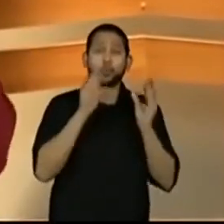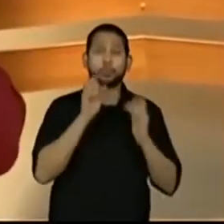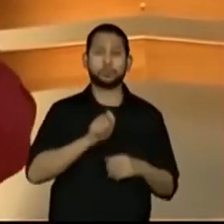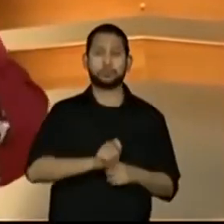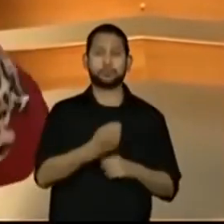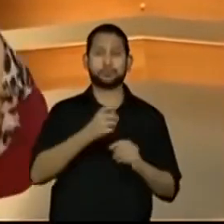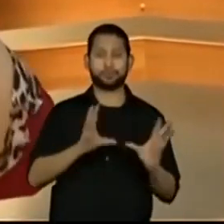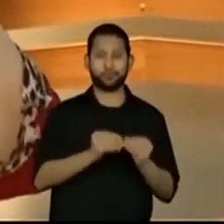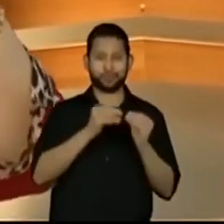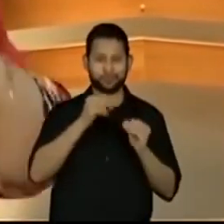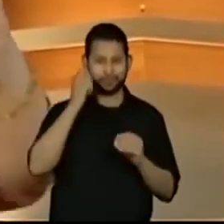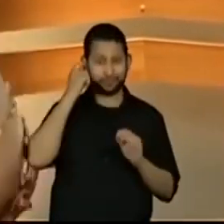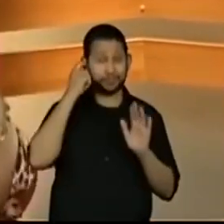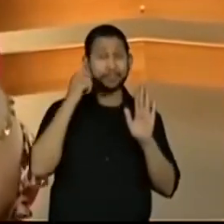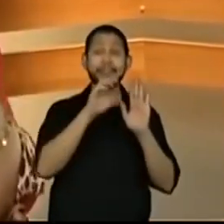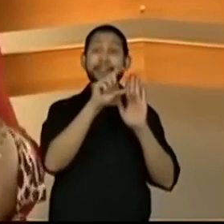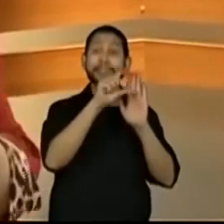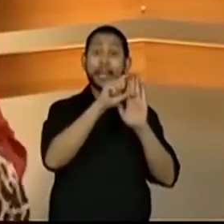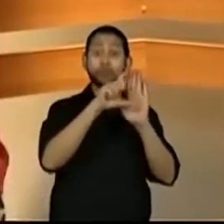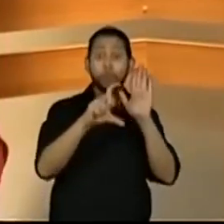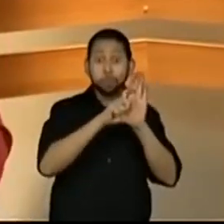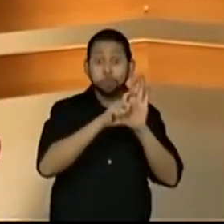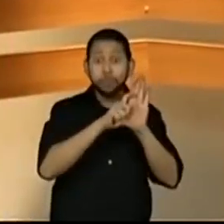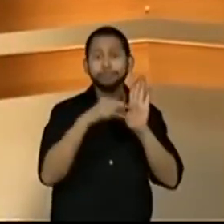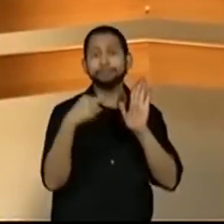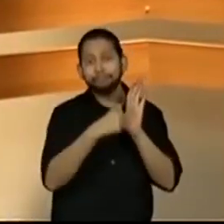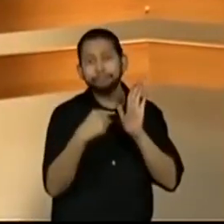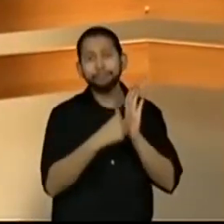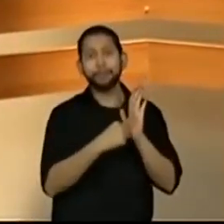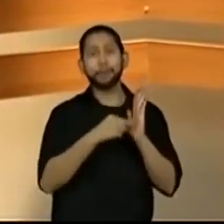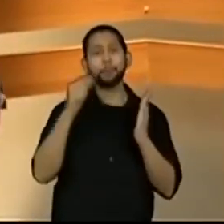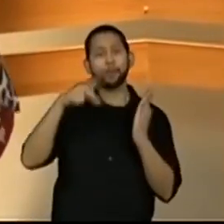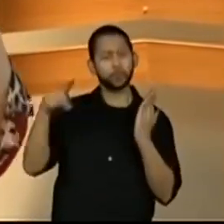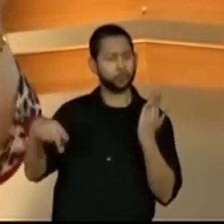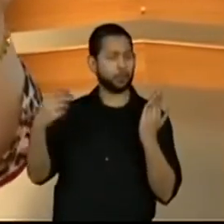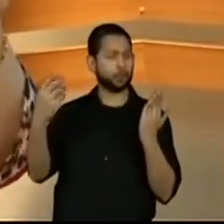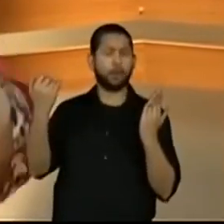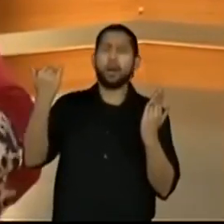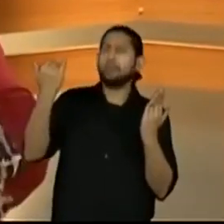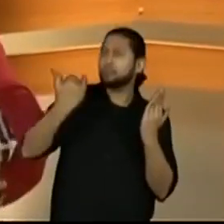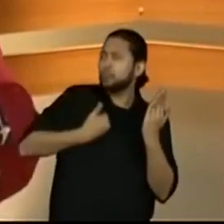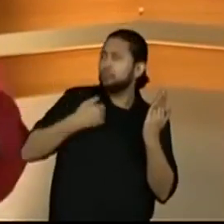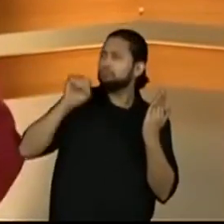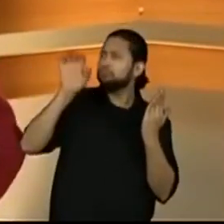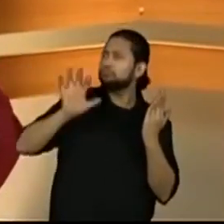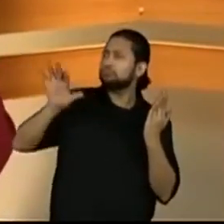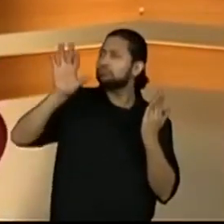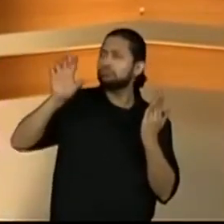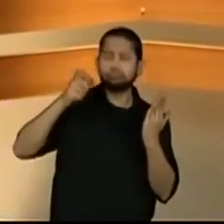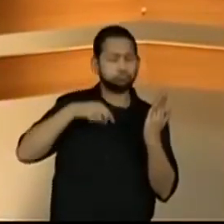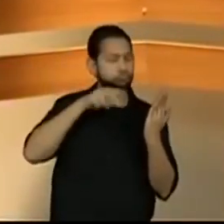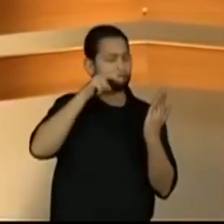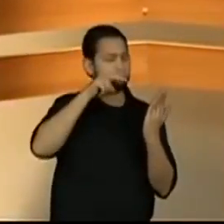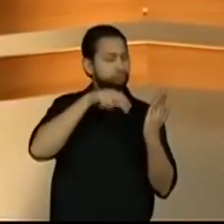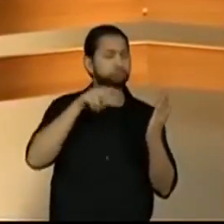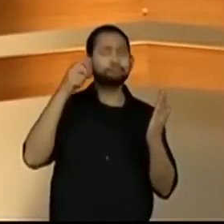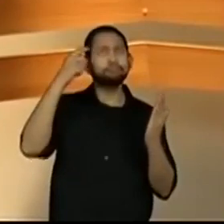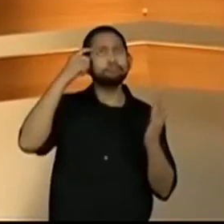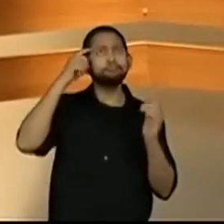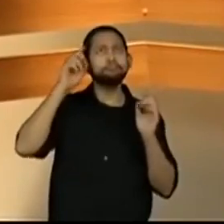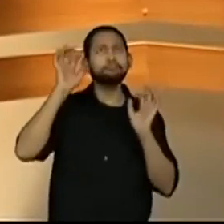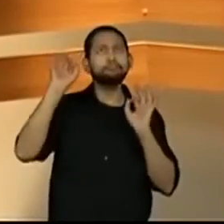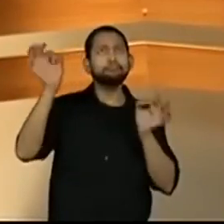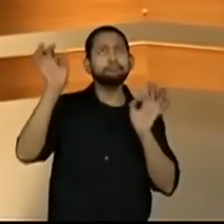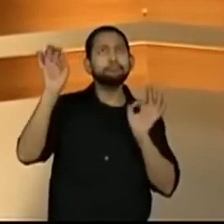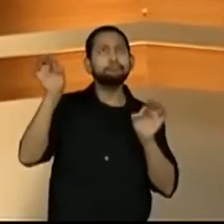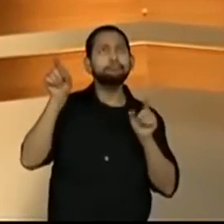eu vou na temática que ele está me sugerindo, na comanda do professor, o que o título está dizendo, para encontrar e extrair o que